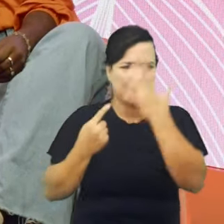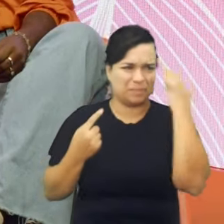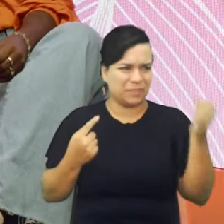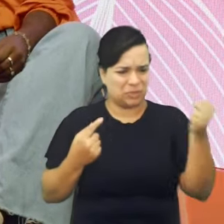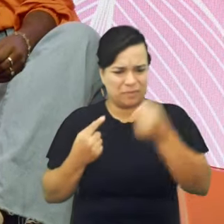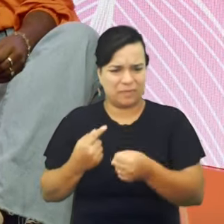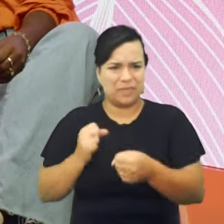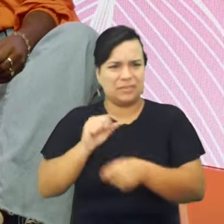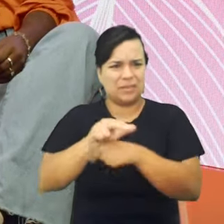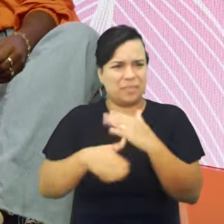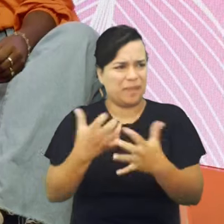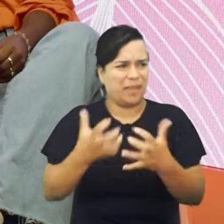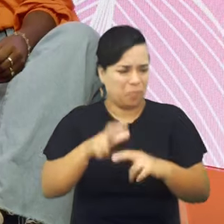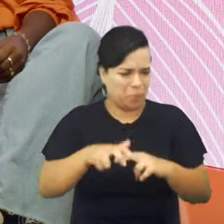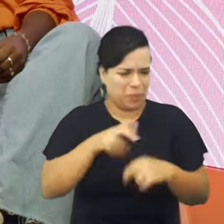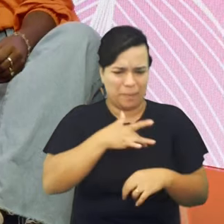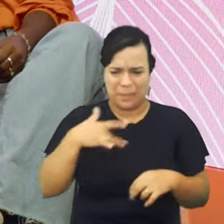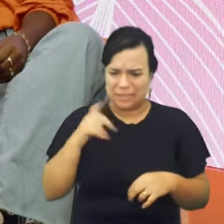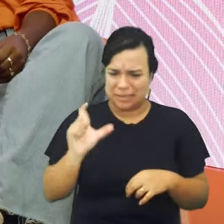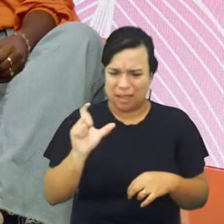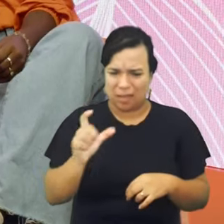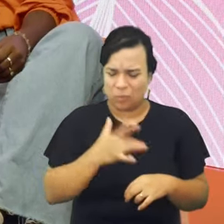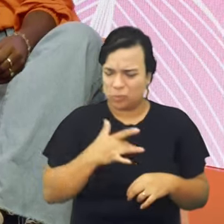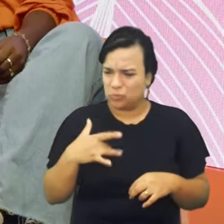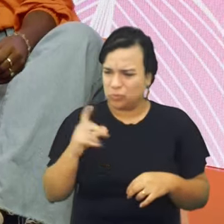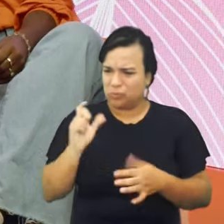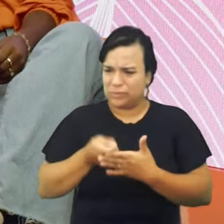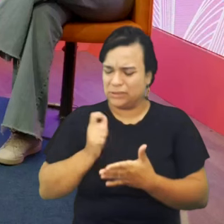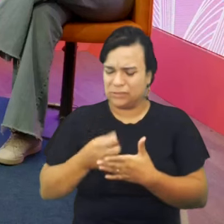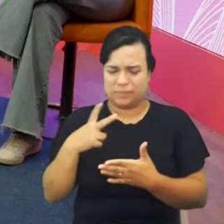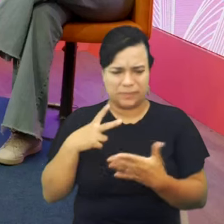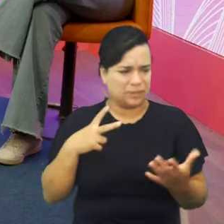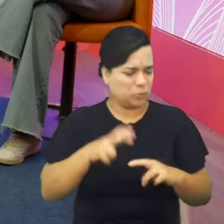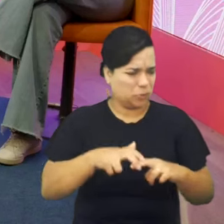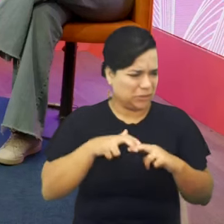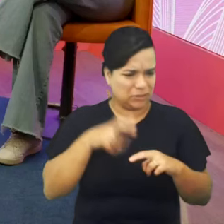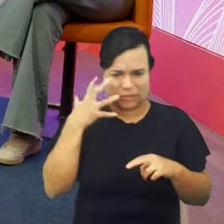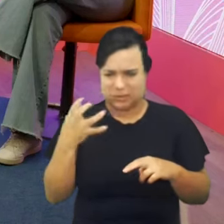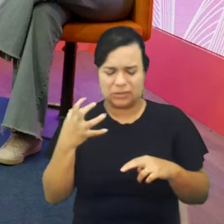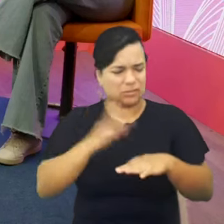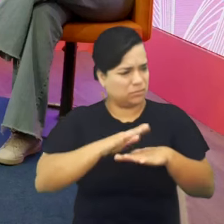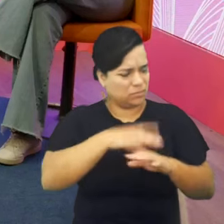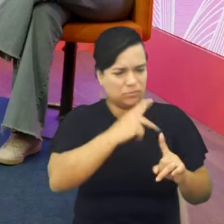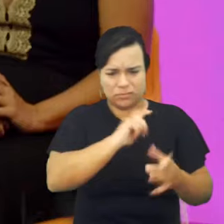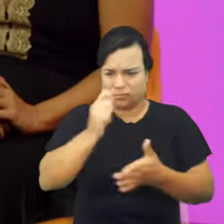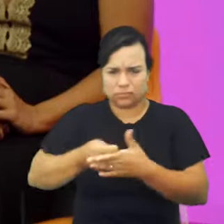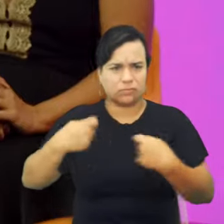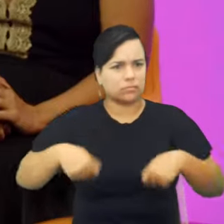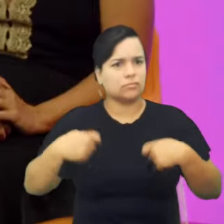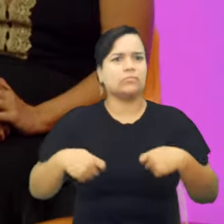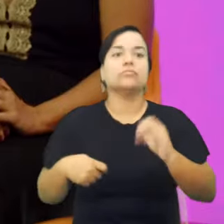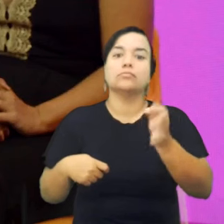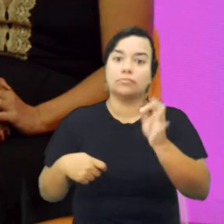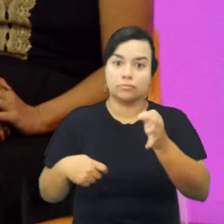saúde, gente? Aqui ela vai ganhar muito mais, ela vai poder pagar o plano de saúde dela. Mas olha, dentro... E aí até para todas,